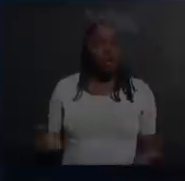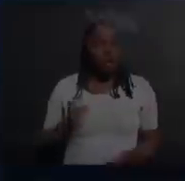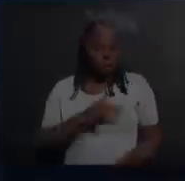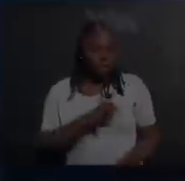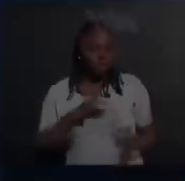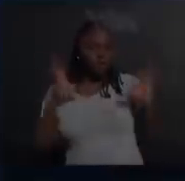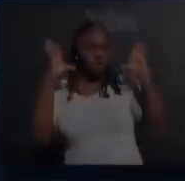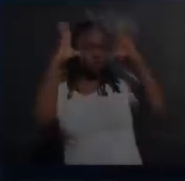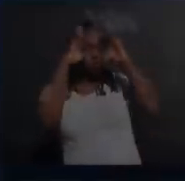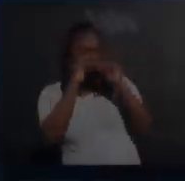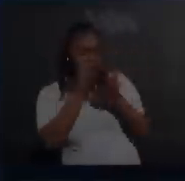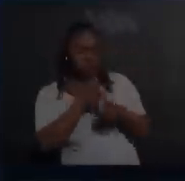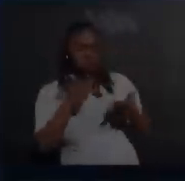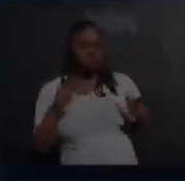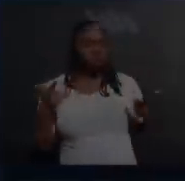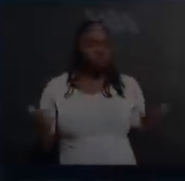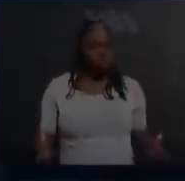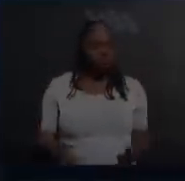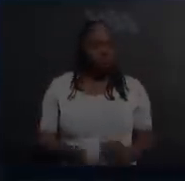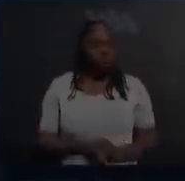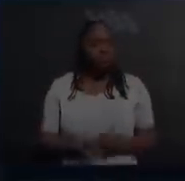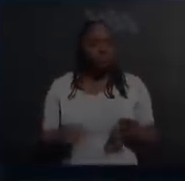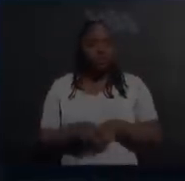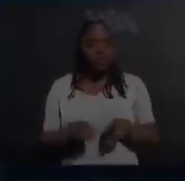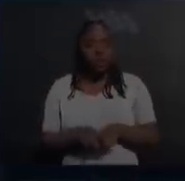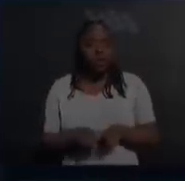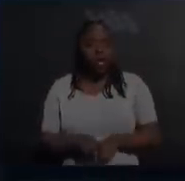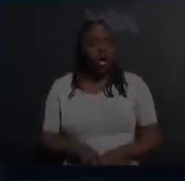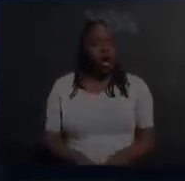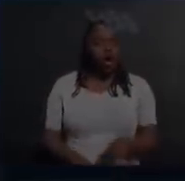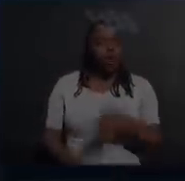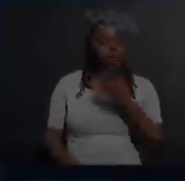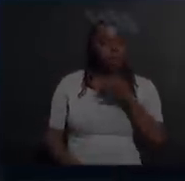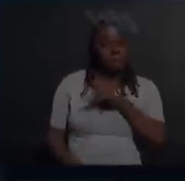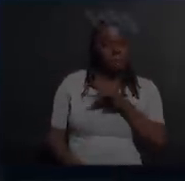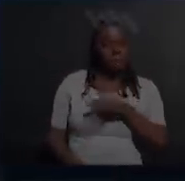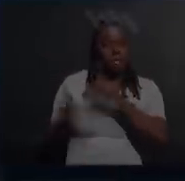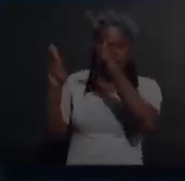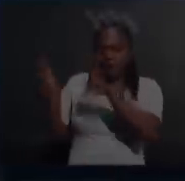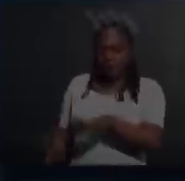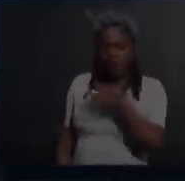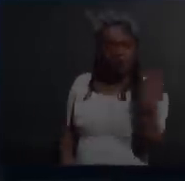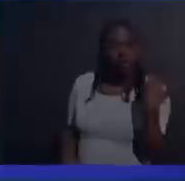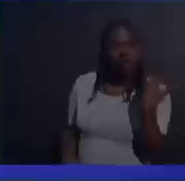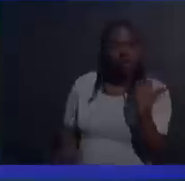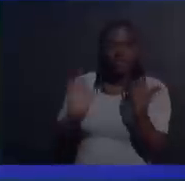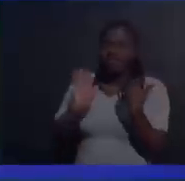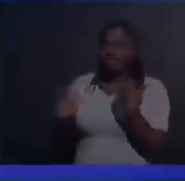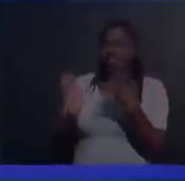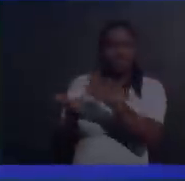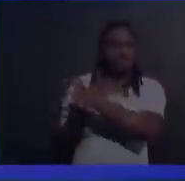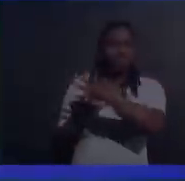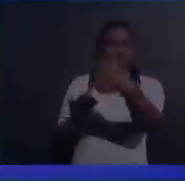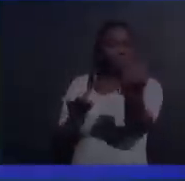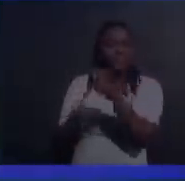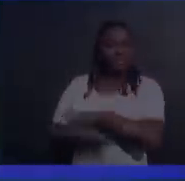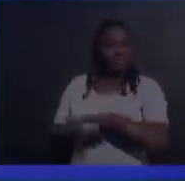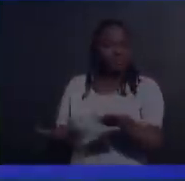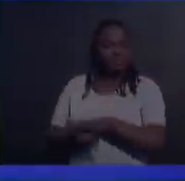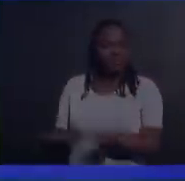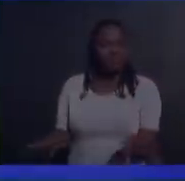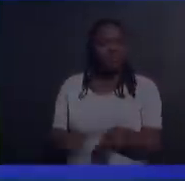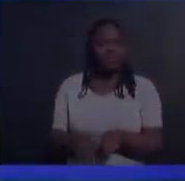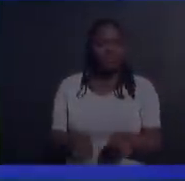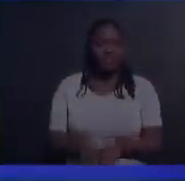medo do escuro, não ter medo do escuro, não ter medo de gente morta, porque já foi, gente, em nome de Jesus. E